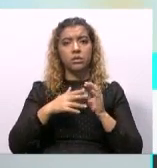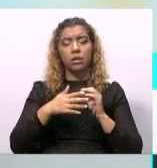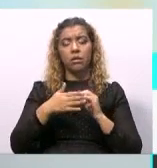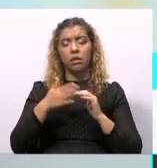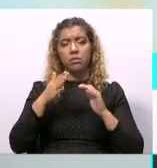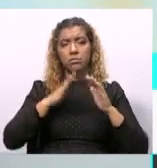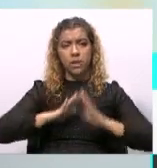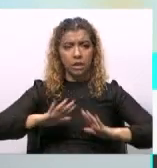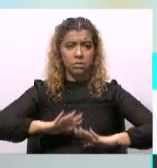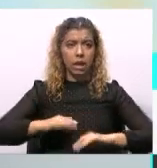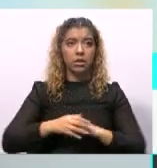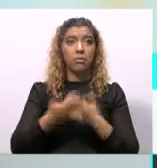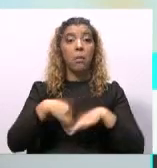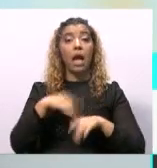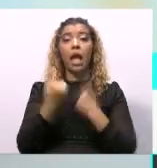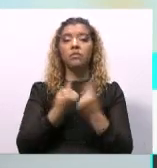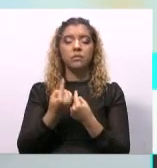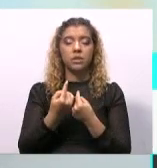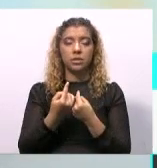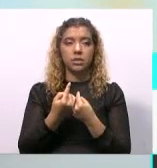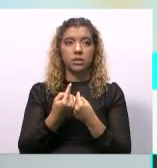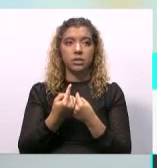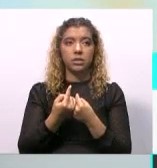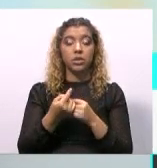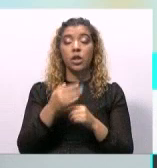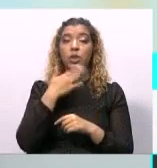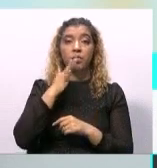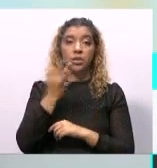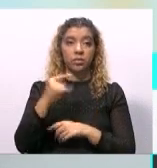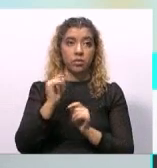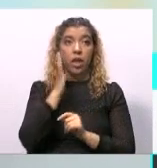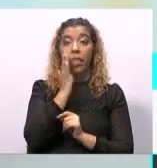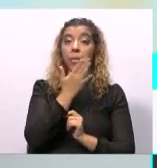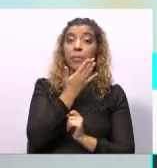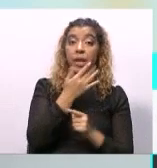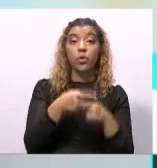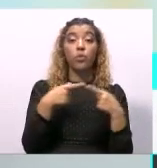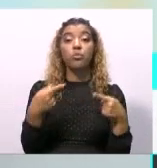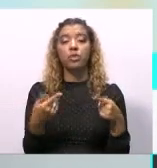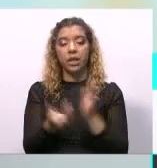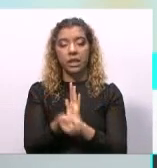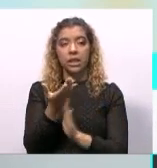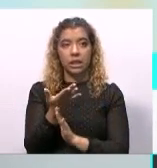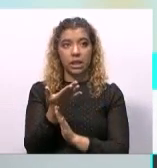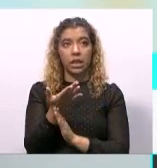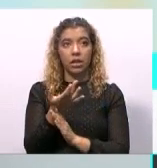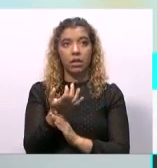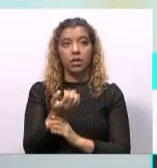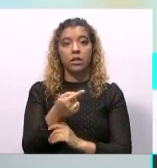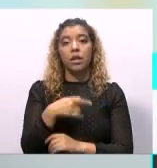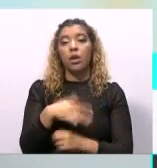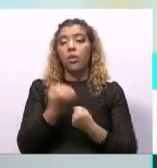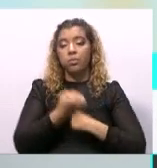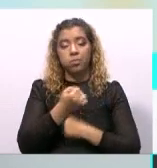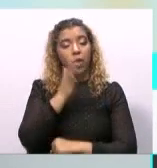melhor, mas, por vezes, não é suficiente. Depende muito de situação para situação. Tudo depende desta causa que vai causar as insónias